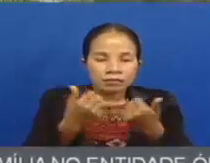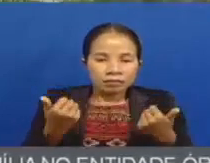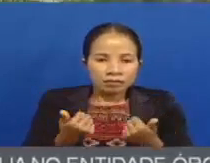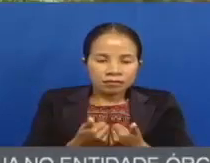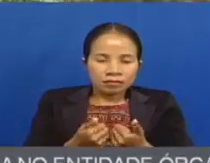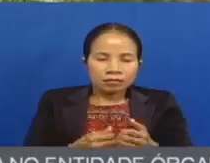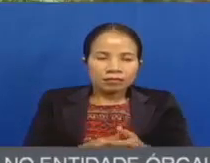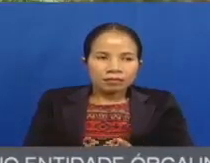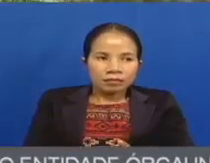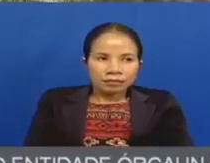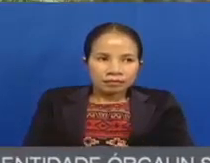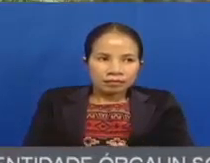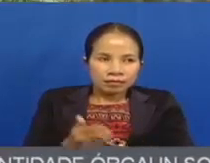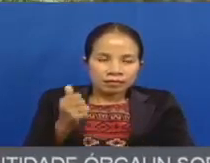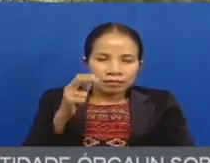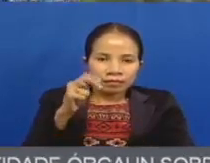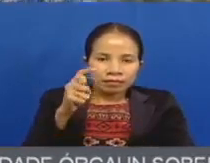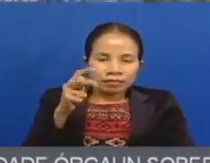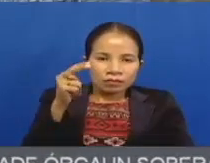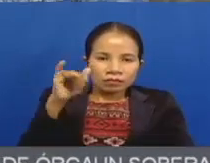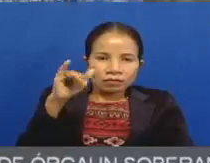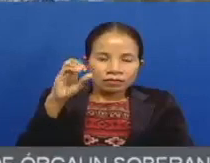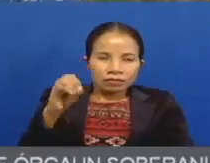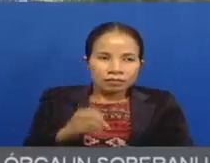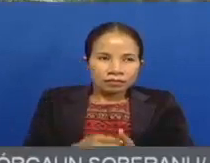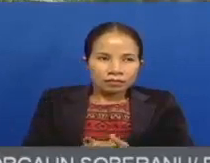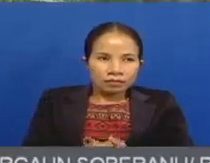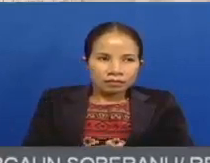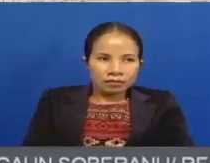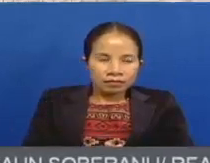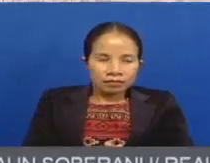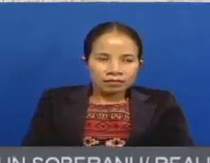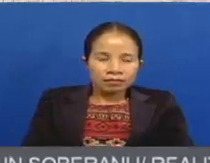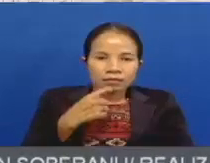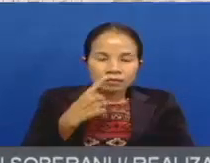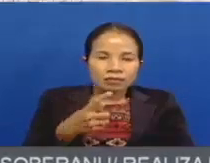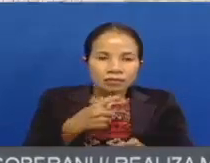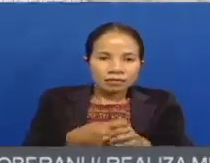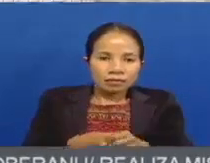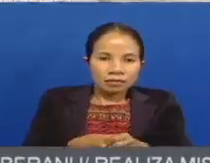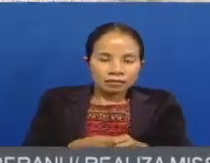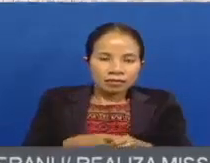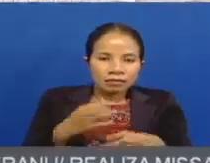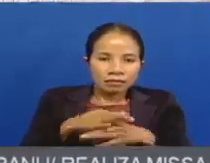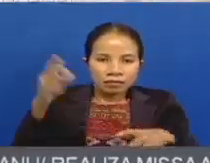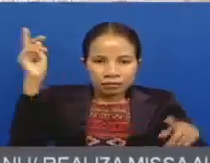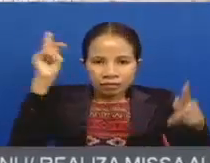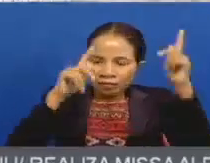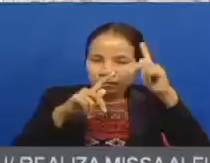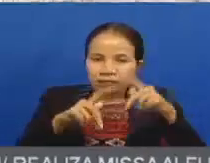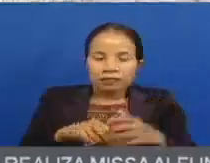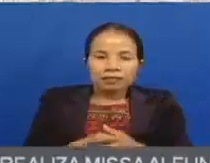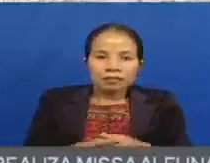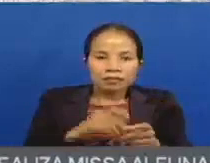Residente Sucumanusae, Antônio de Jesus, alerta ba executivo Sira a tu tempo to, resolve ona preocupação